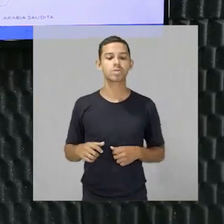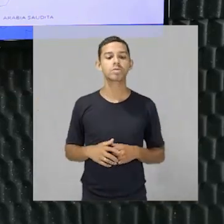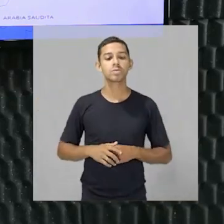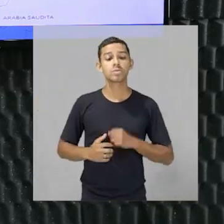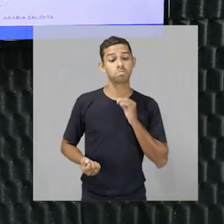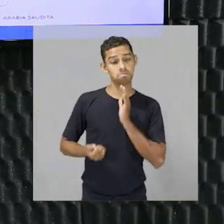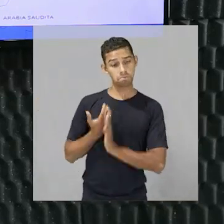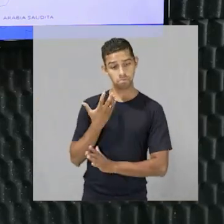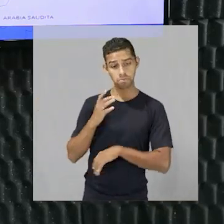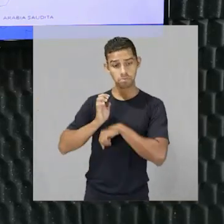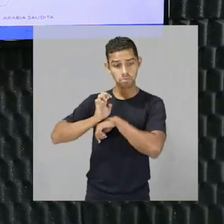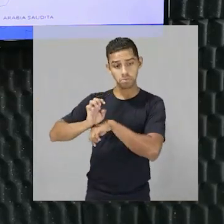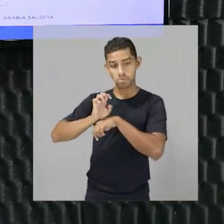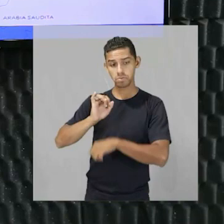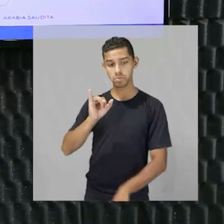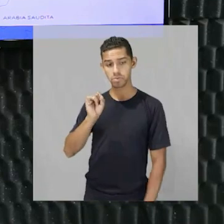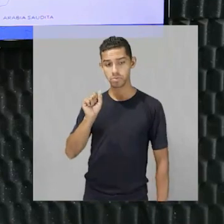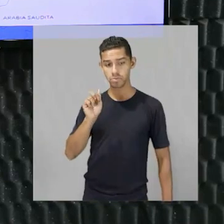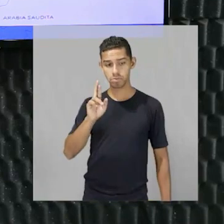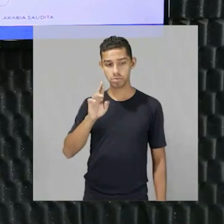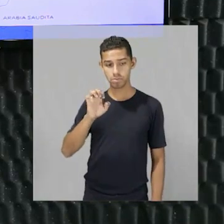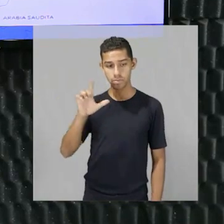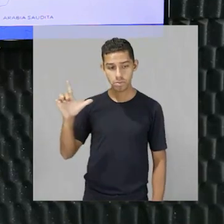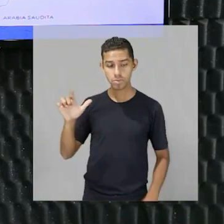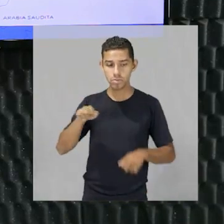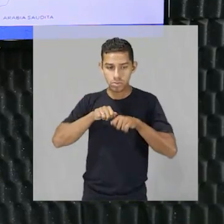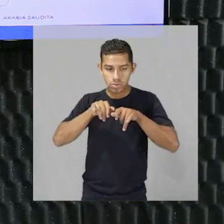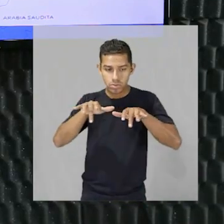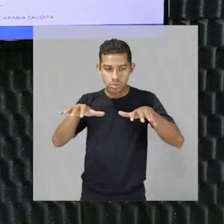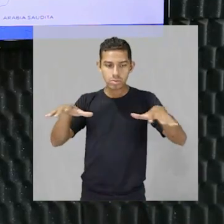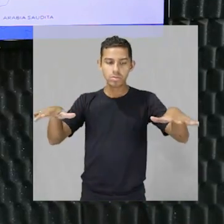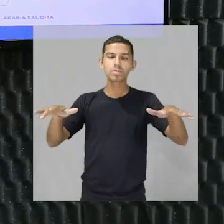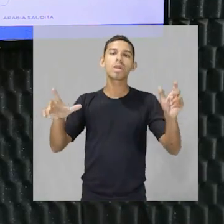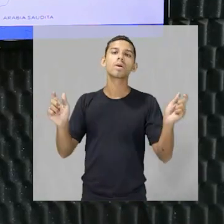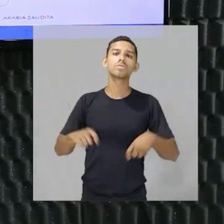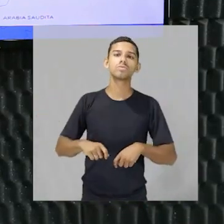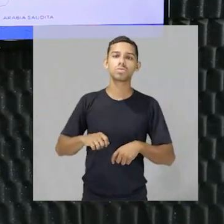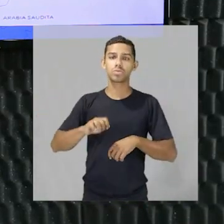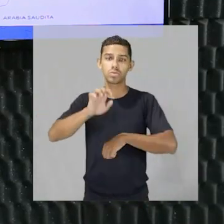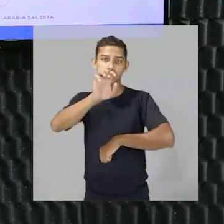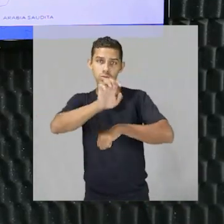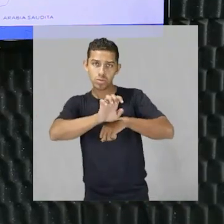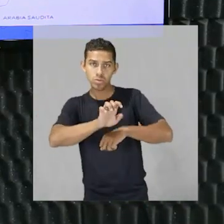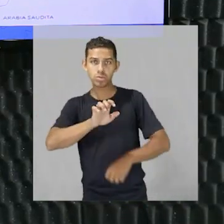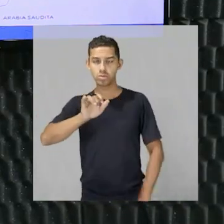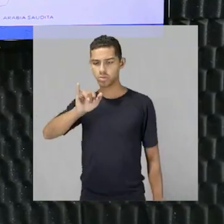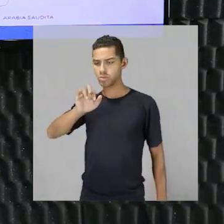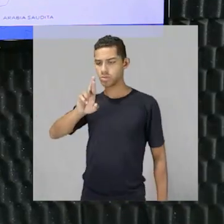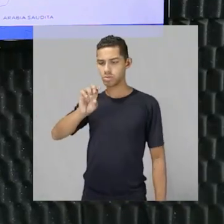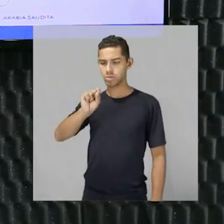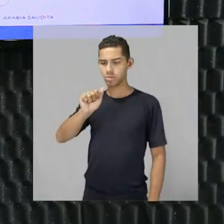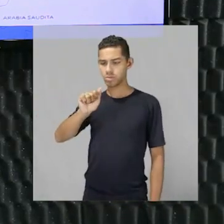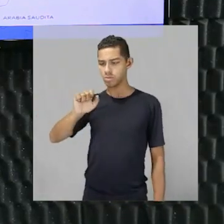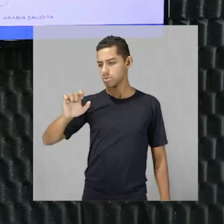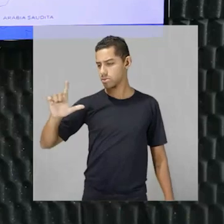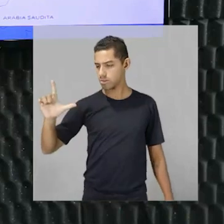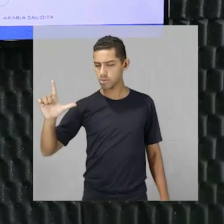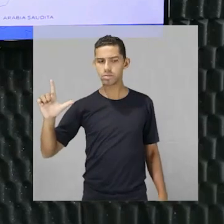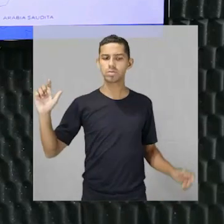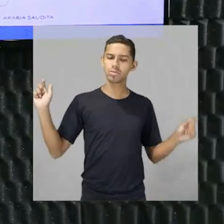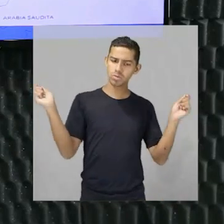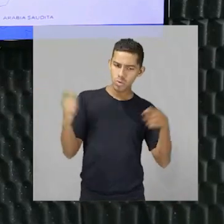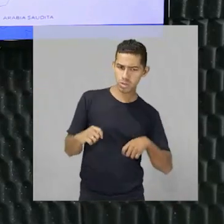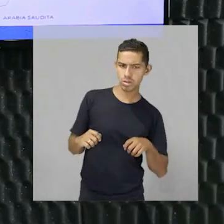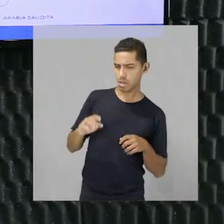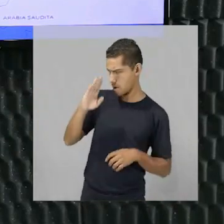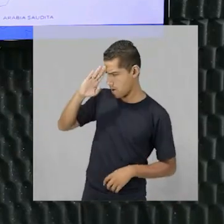Israel? Um movimento expansionista, tá certo? Feito pelo Estado de Israel, principalmente em